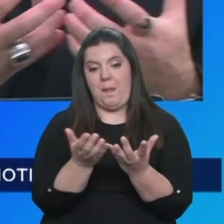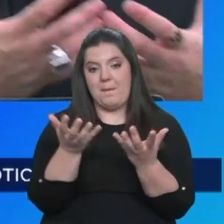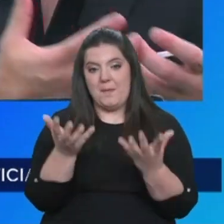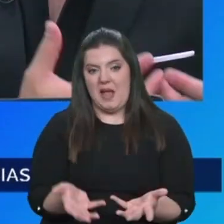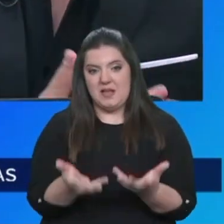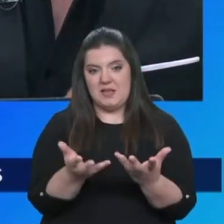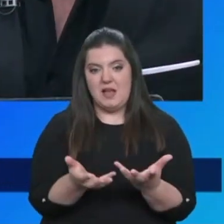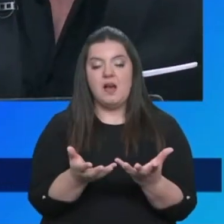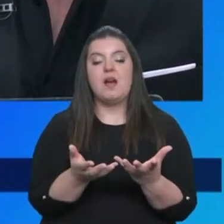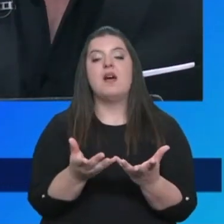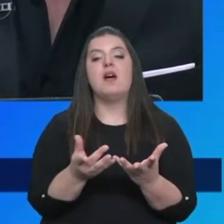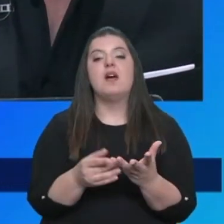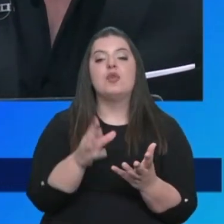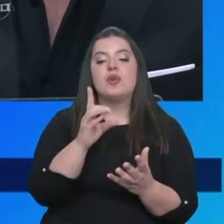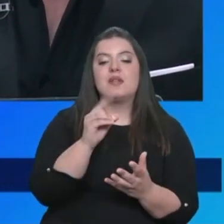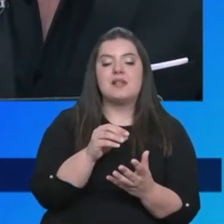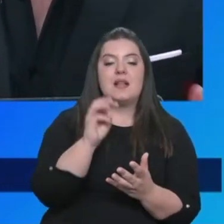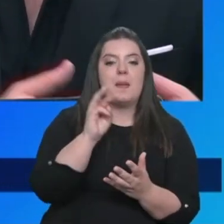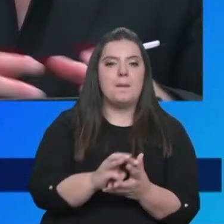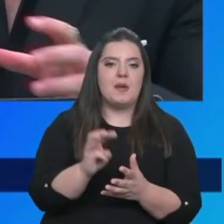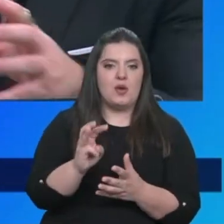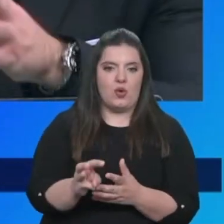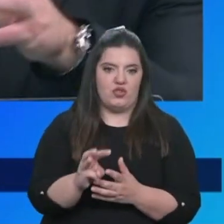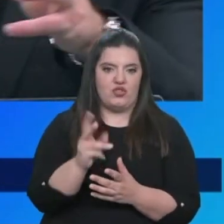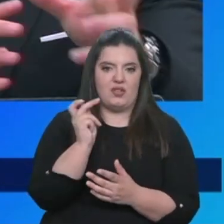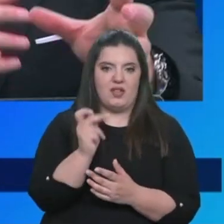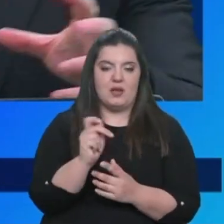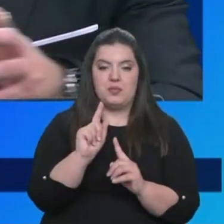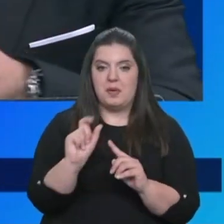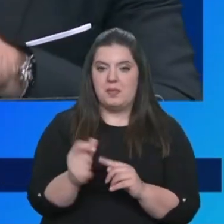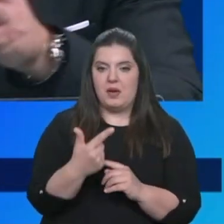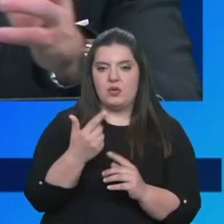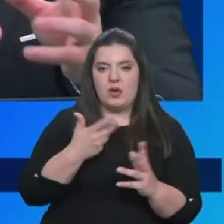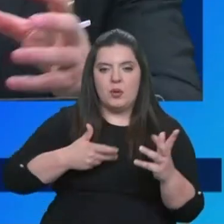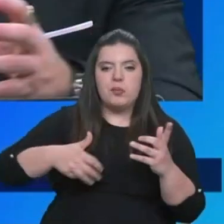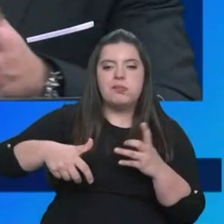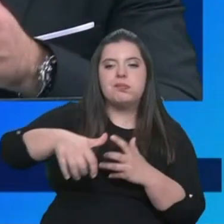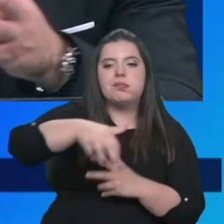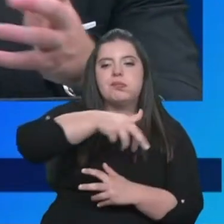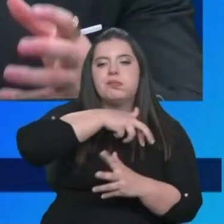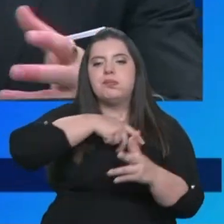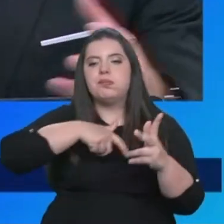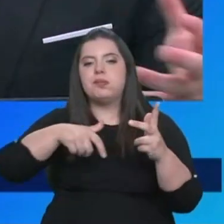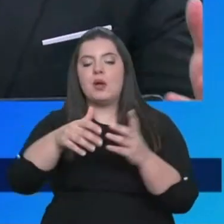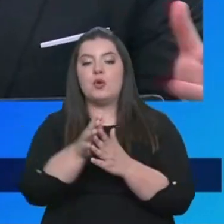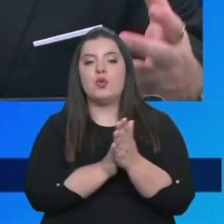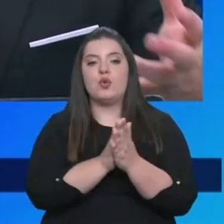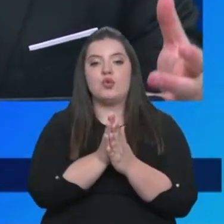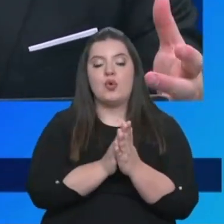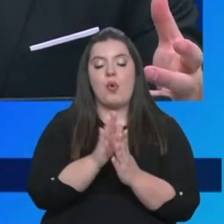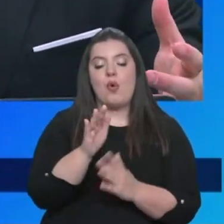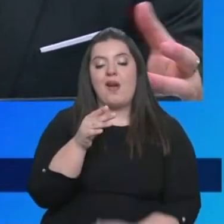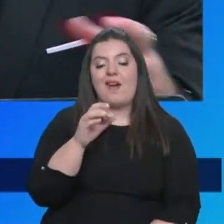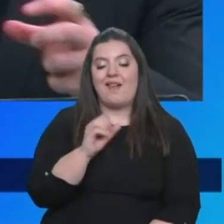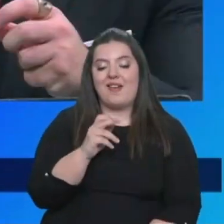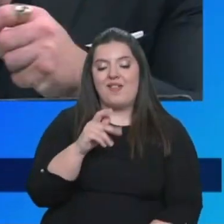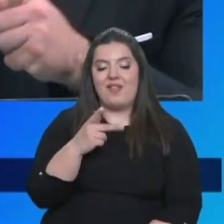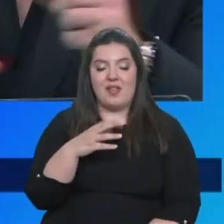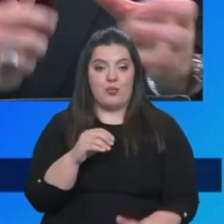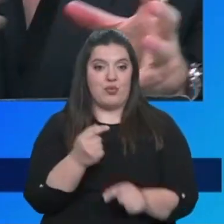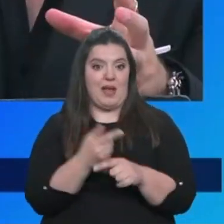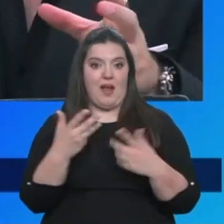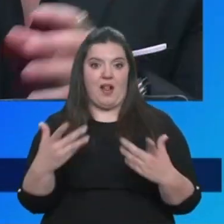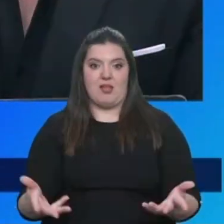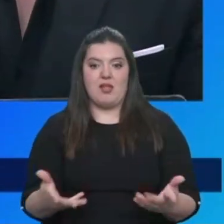primeiros 60 milhões de anos do Sistema Solar, andou por aqui e utilizou a sua gravidade enorme, porque é um corpo de massa enorme,